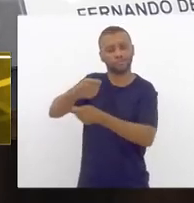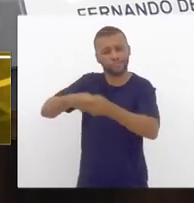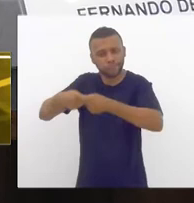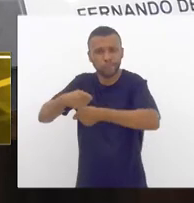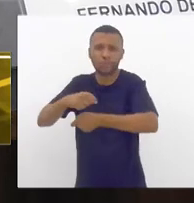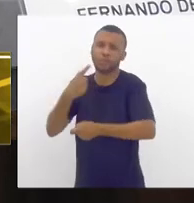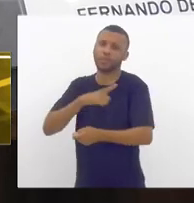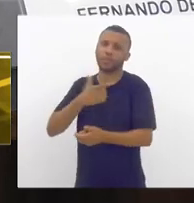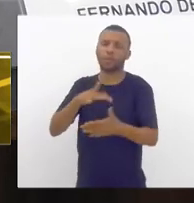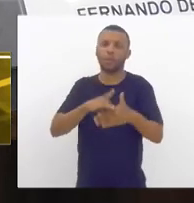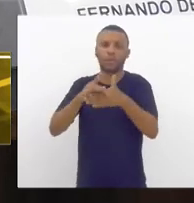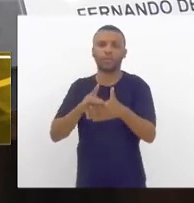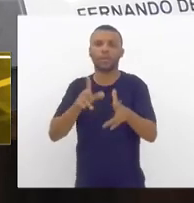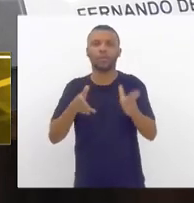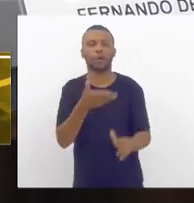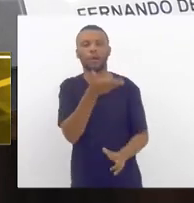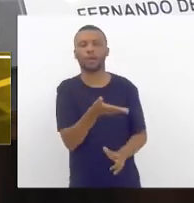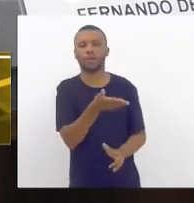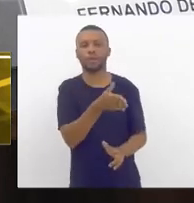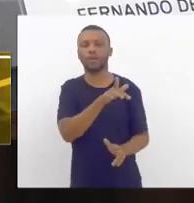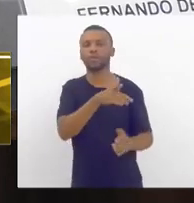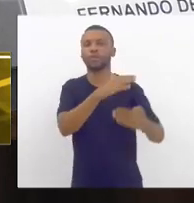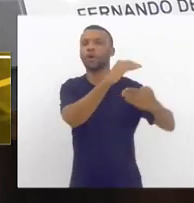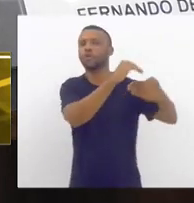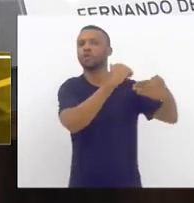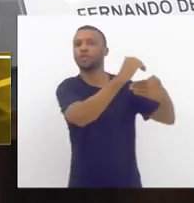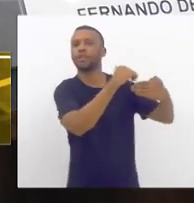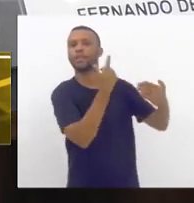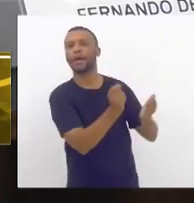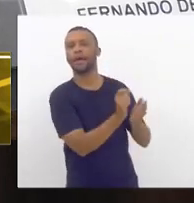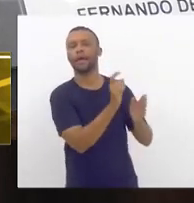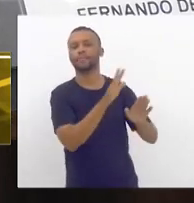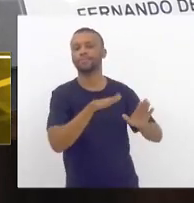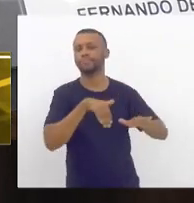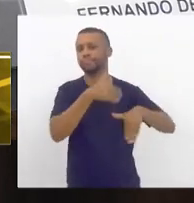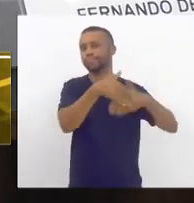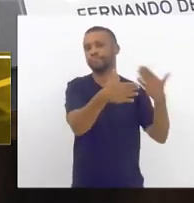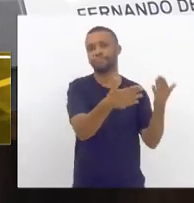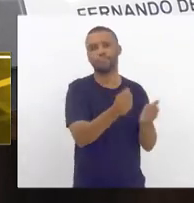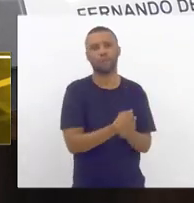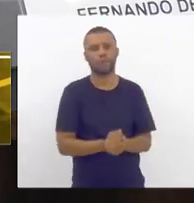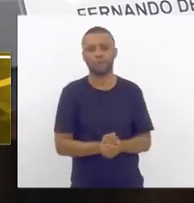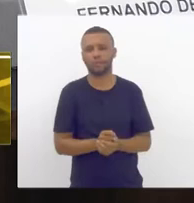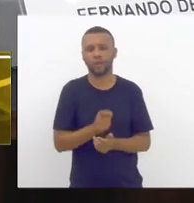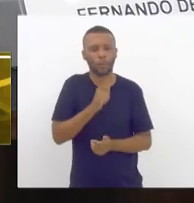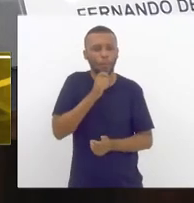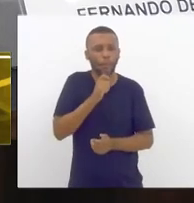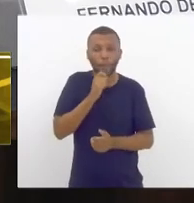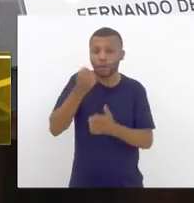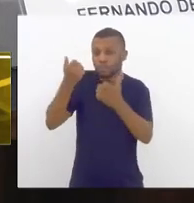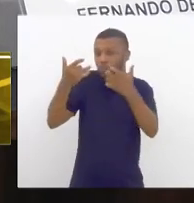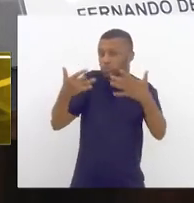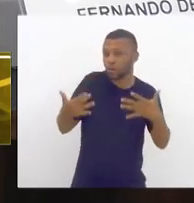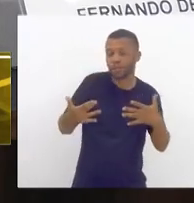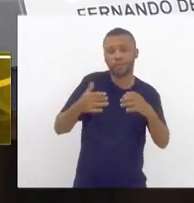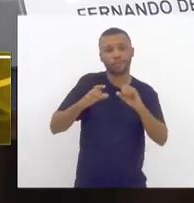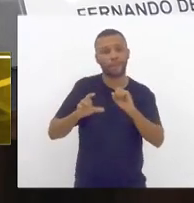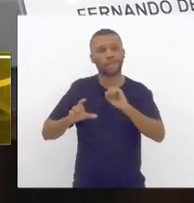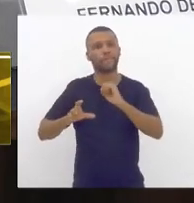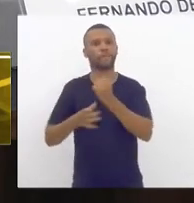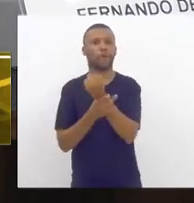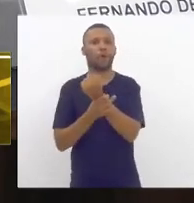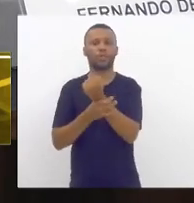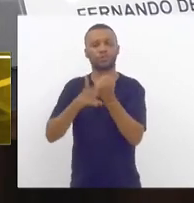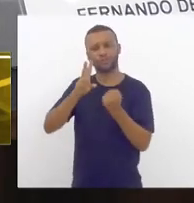como Fernando para poder nos guiar Não existe palavra senão a fortaleza que o